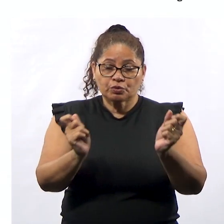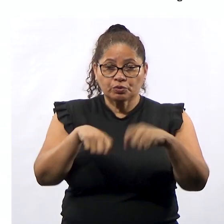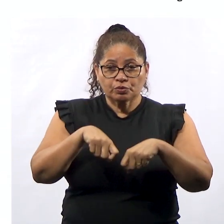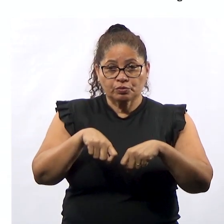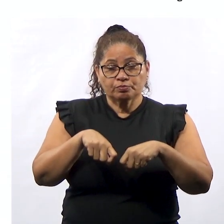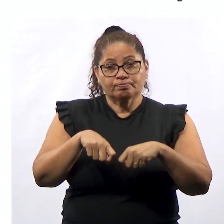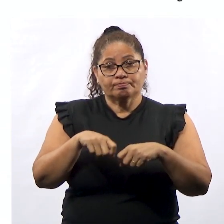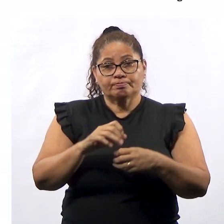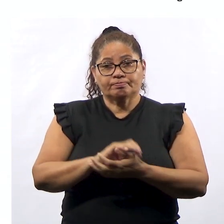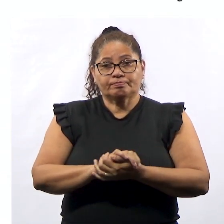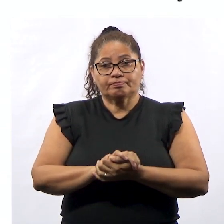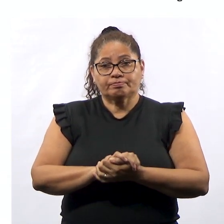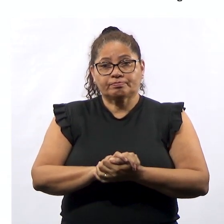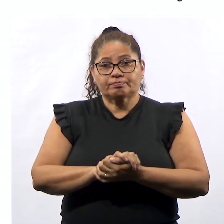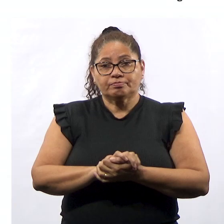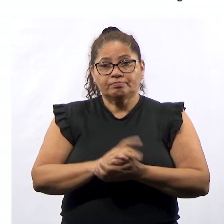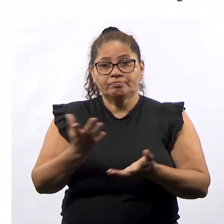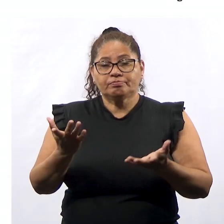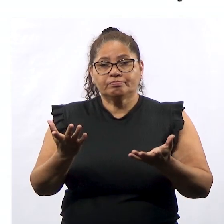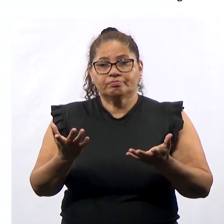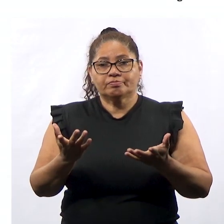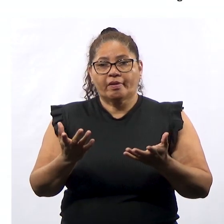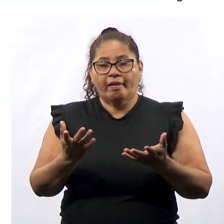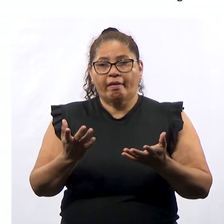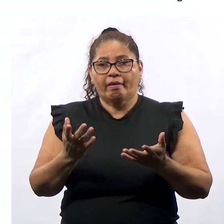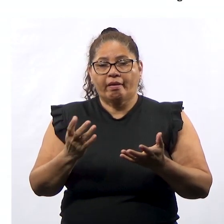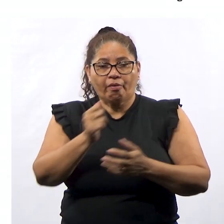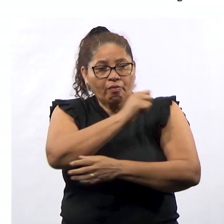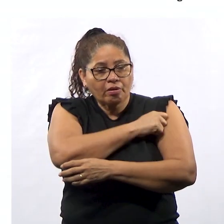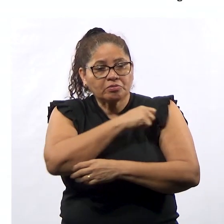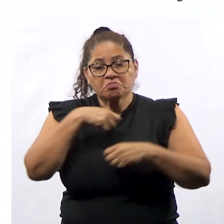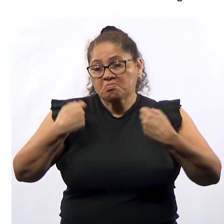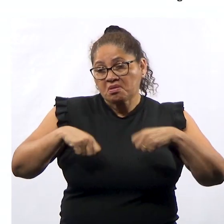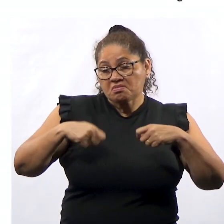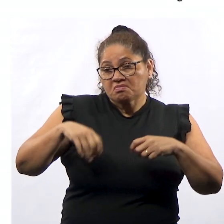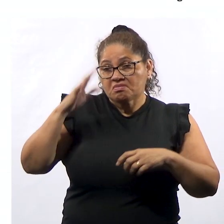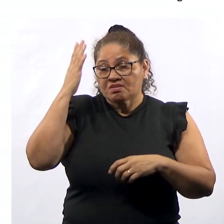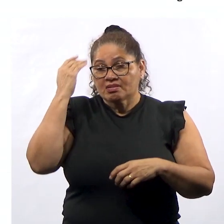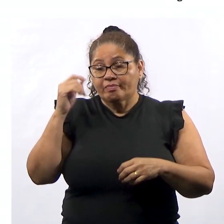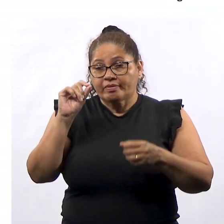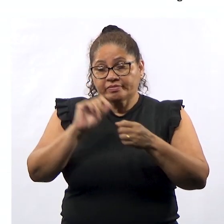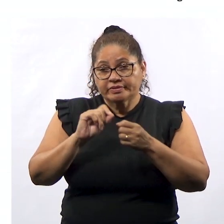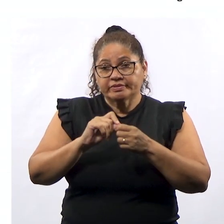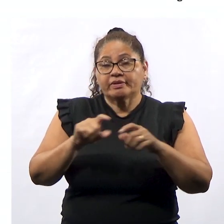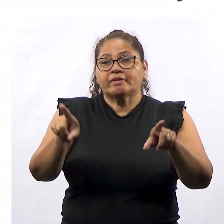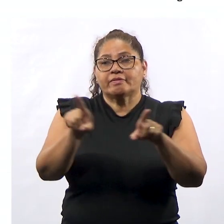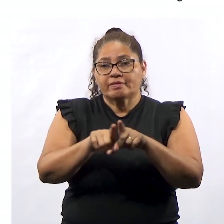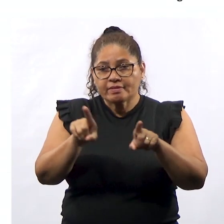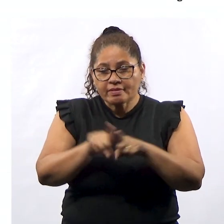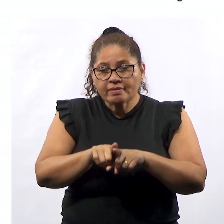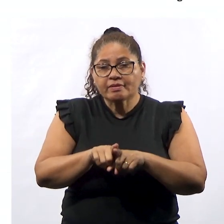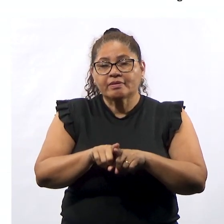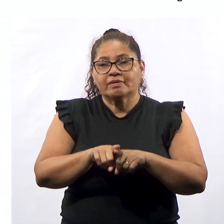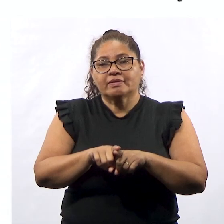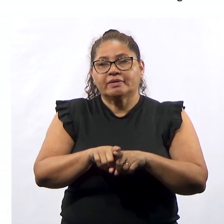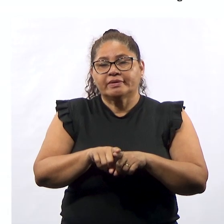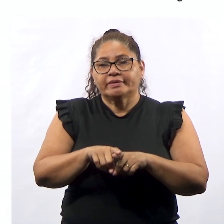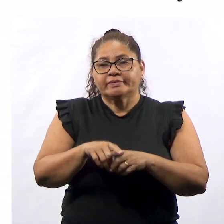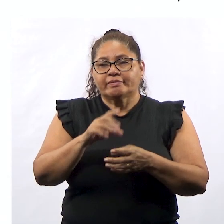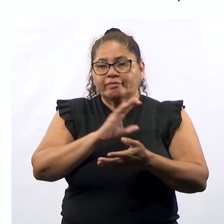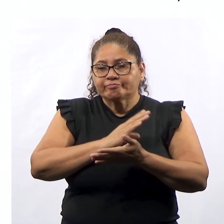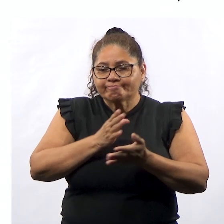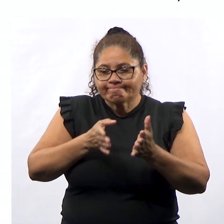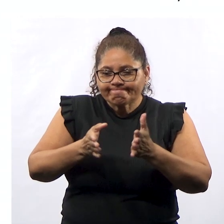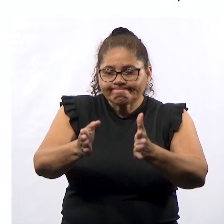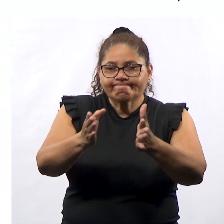habilidades que expressem aquilo que o aluno deve saber fazer também durante cada percurso